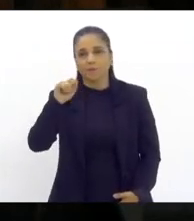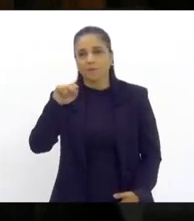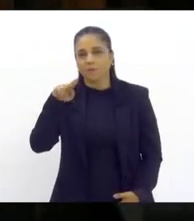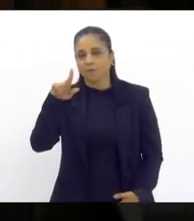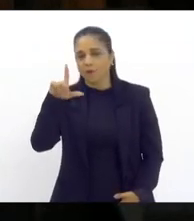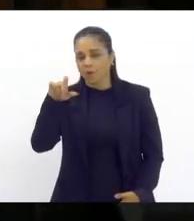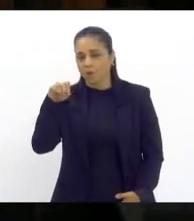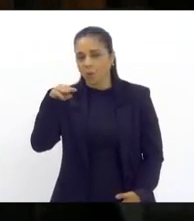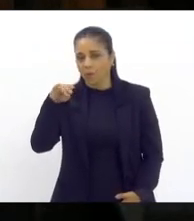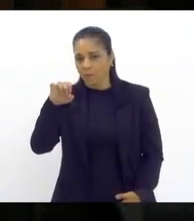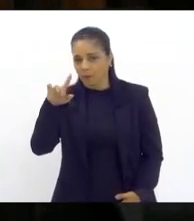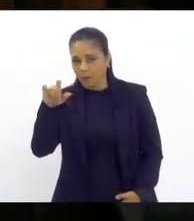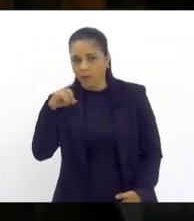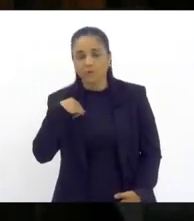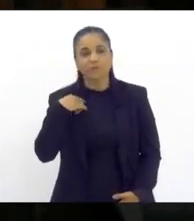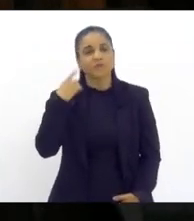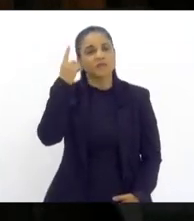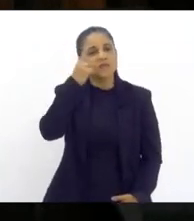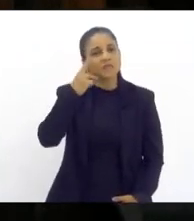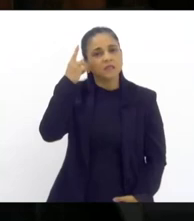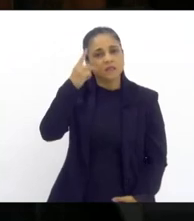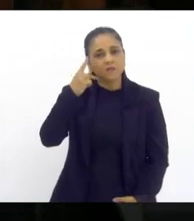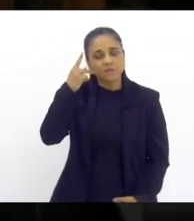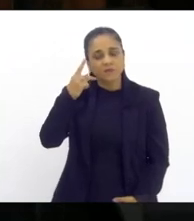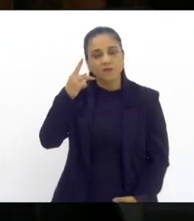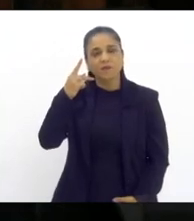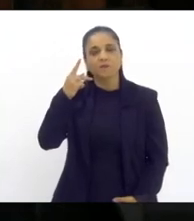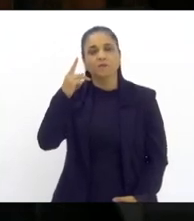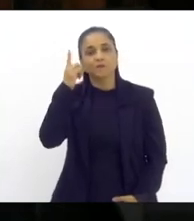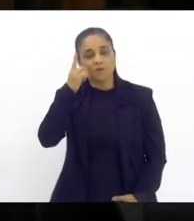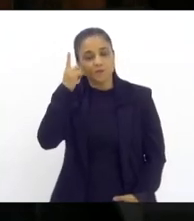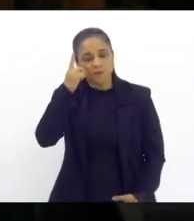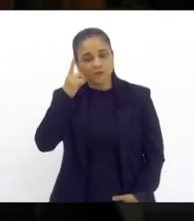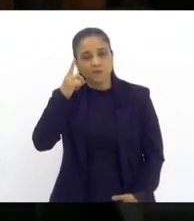do deputado André Siciliano.